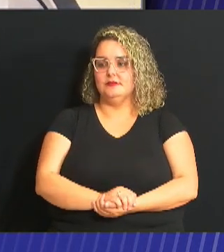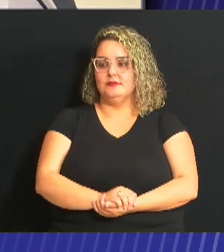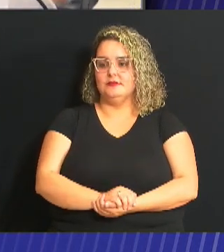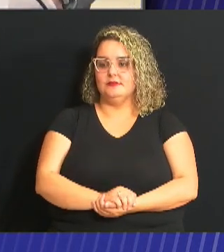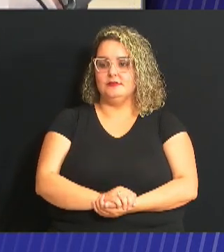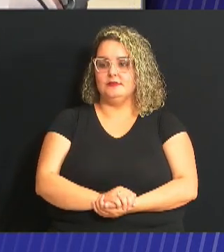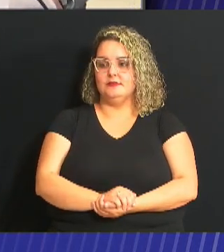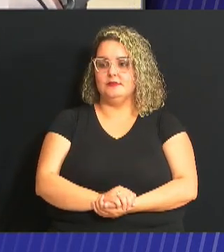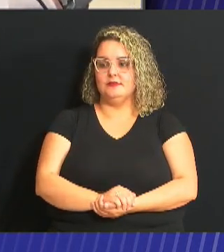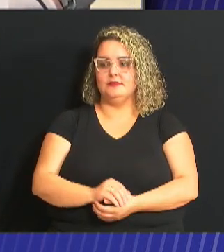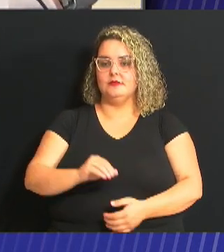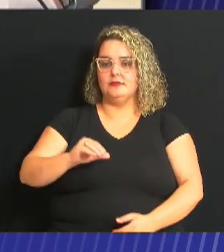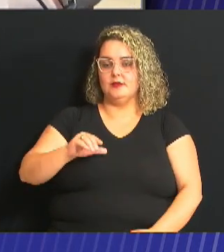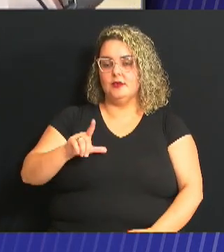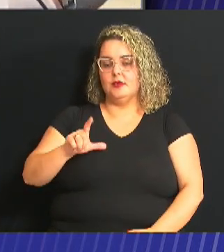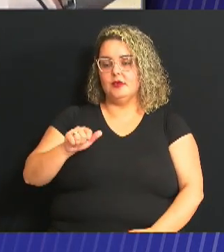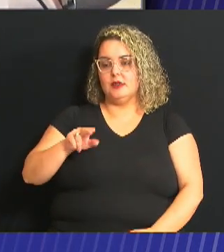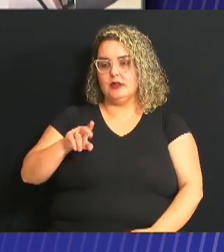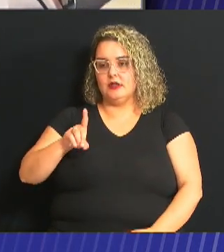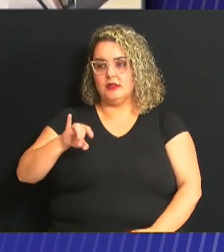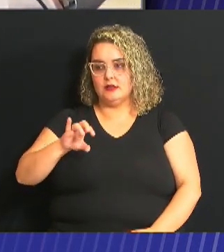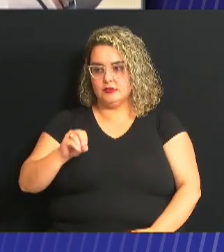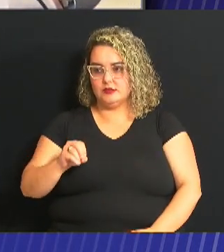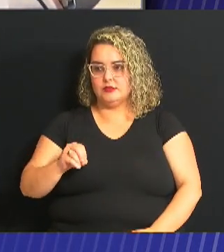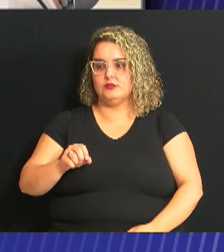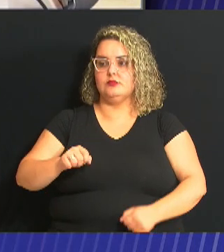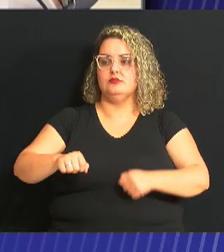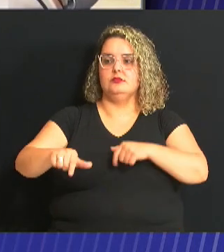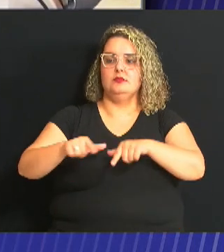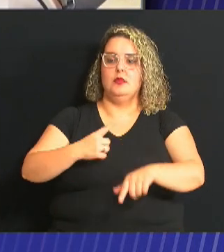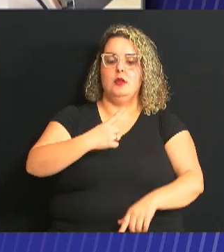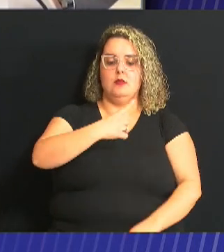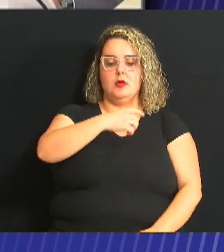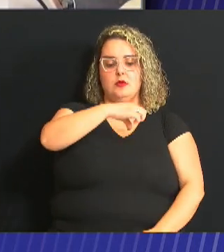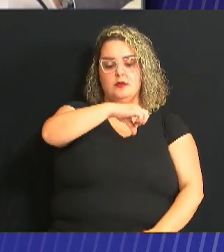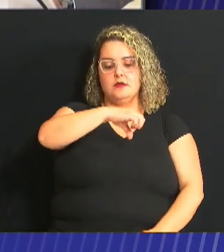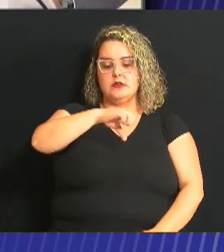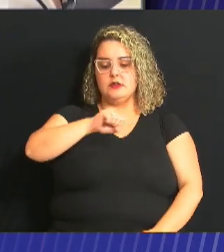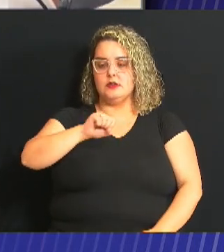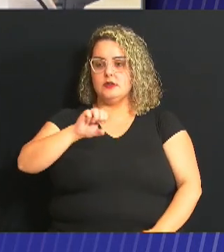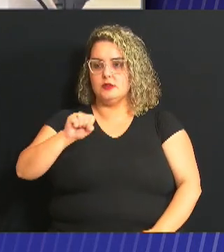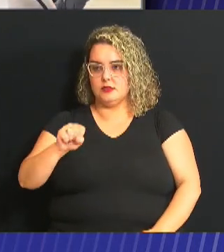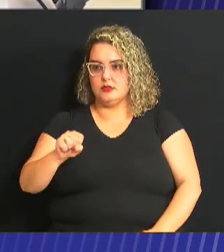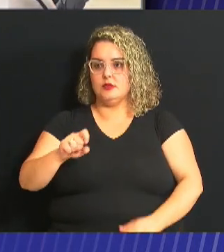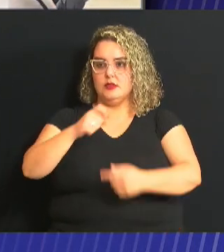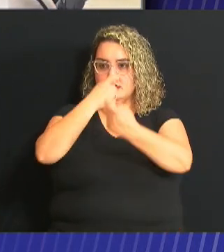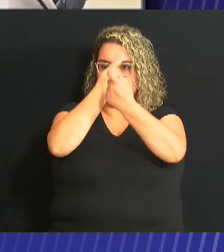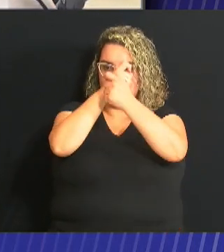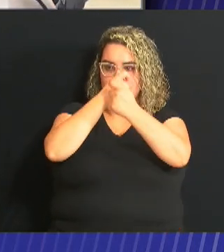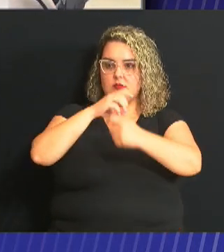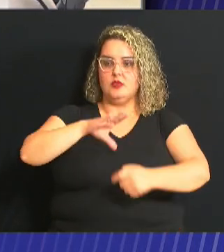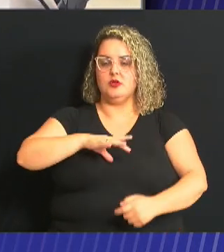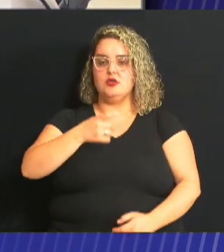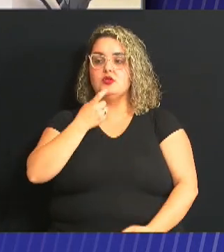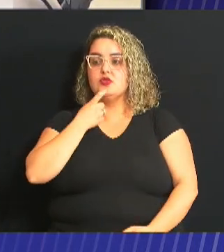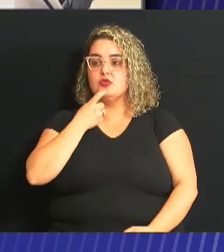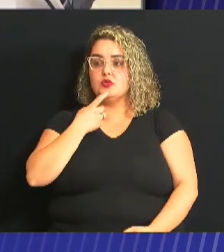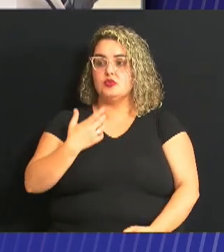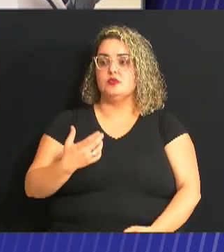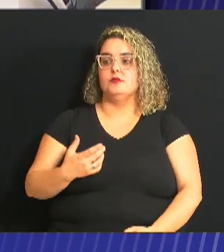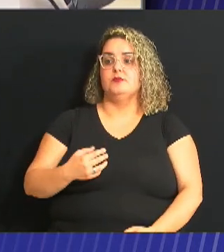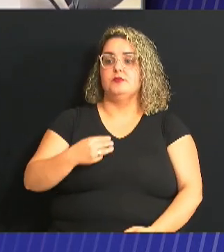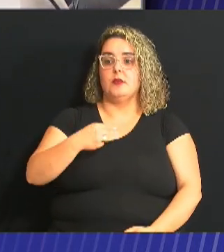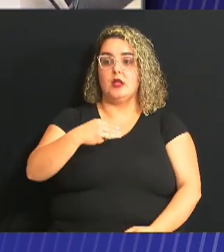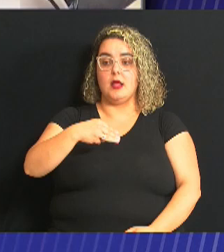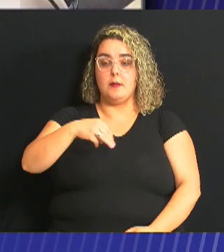O Cláudio Azenha, ele se graduou em 1988 na PUC de Campinas. Ele é mestre em